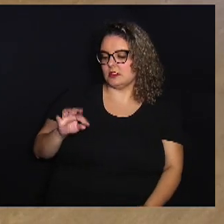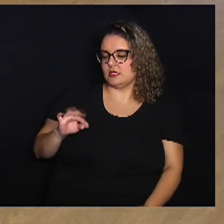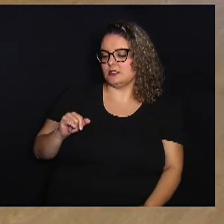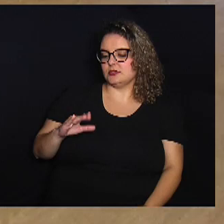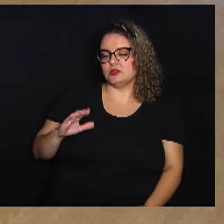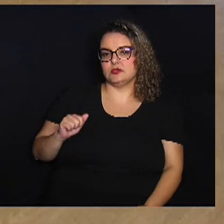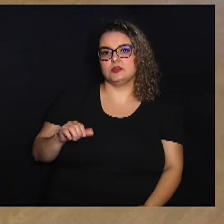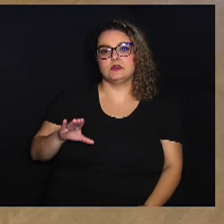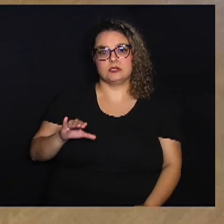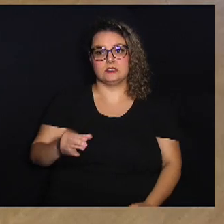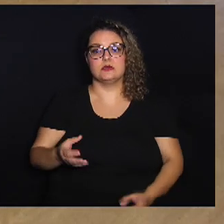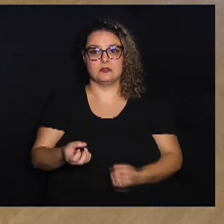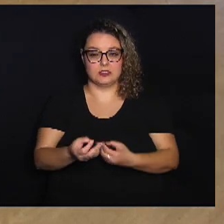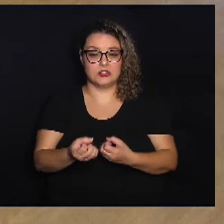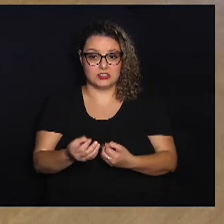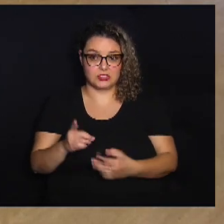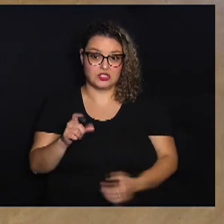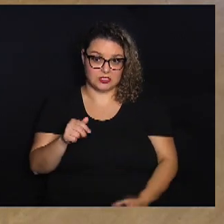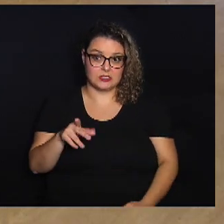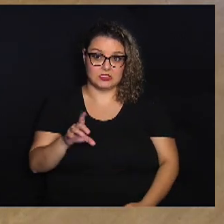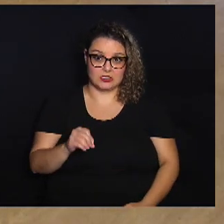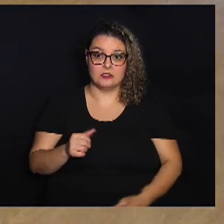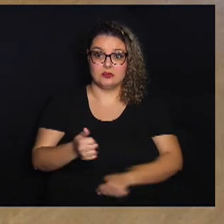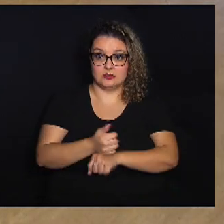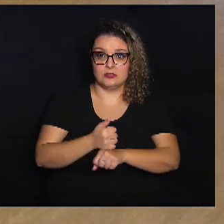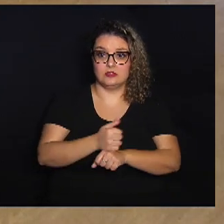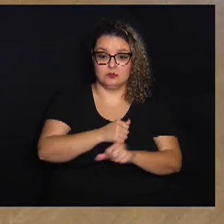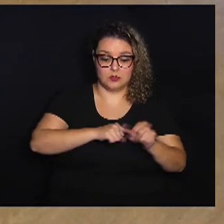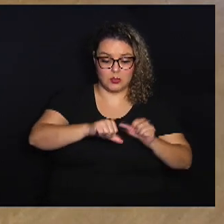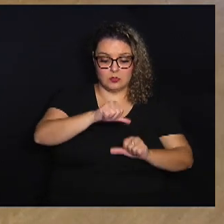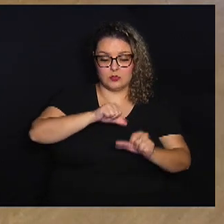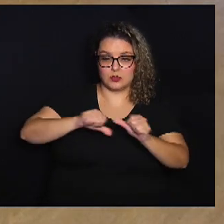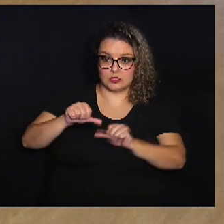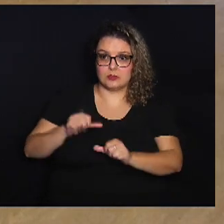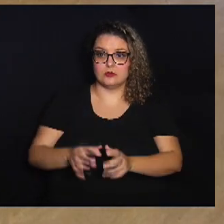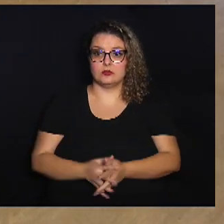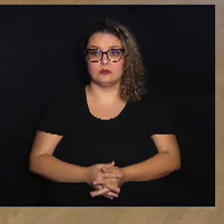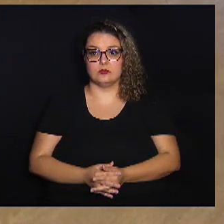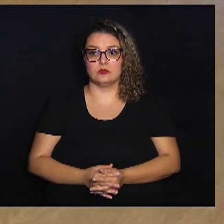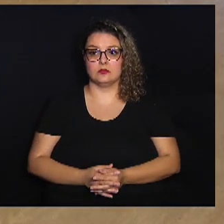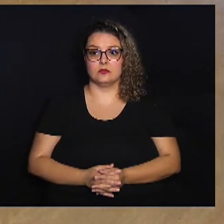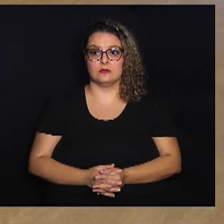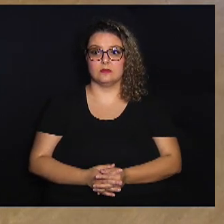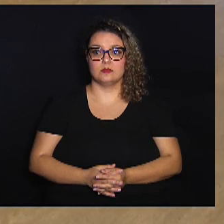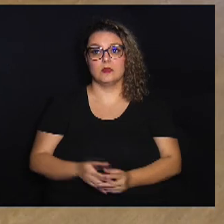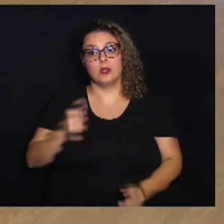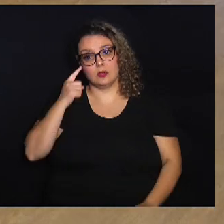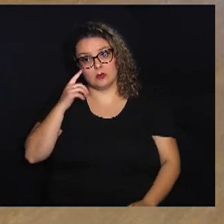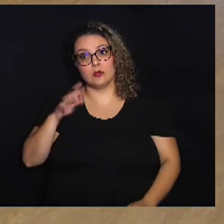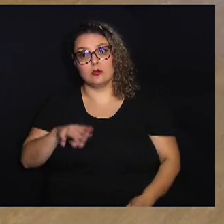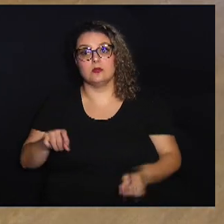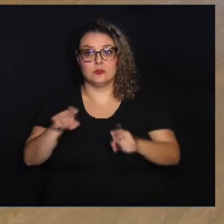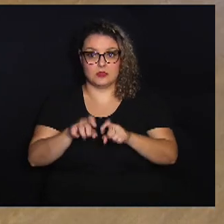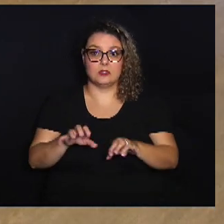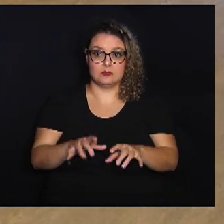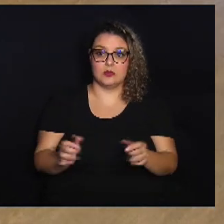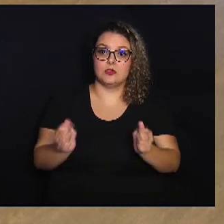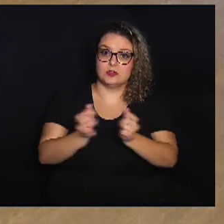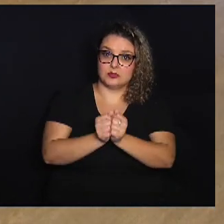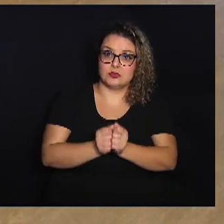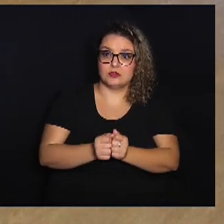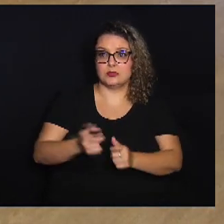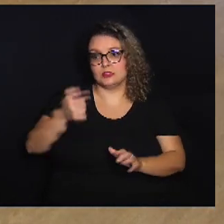dados, então é uma profissão que ela está mudando bastante. Com a ideia da computação junto, da